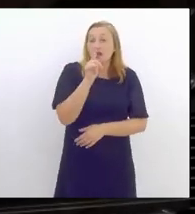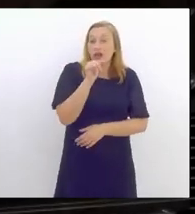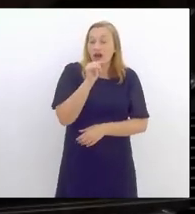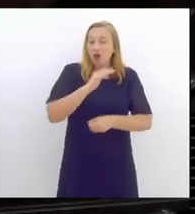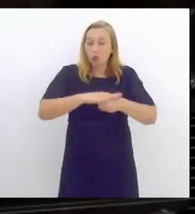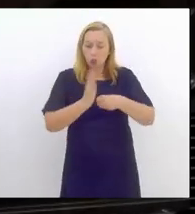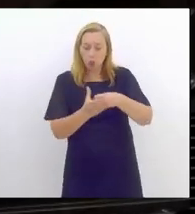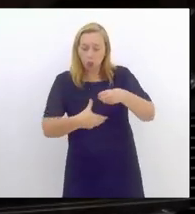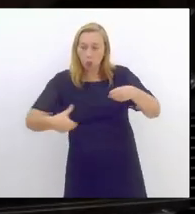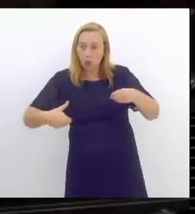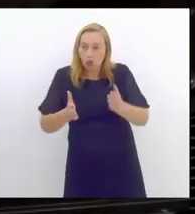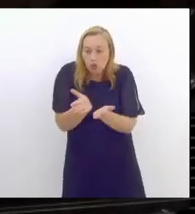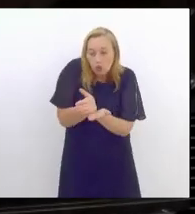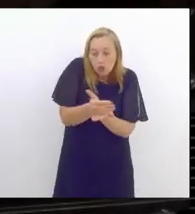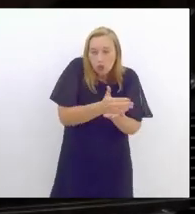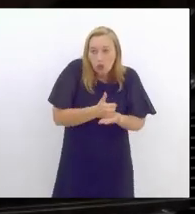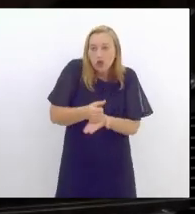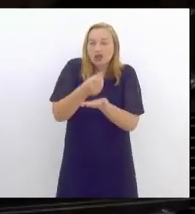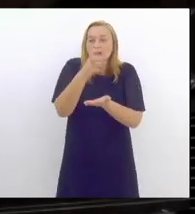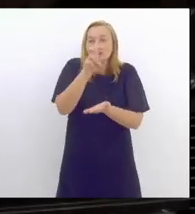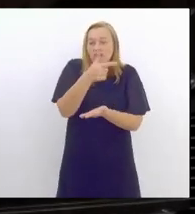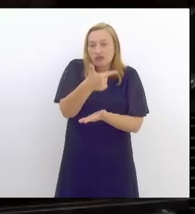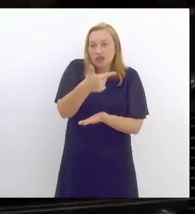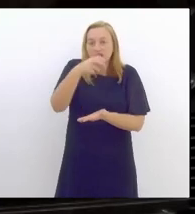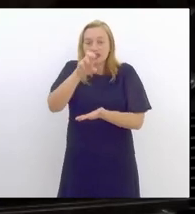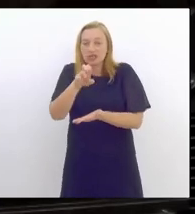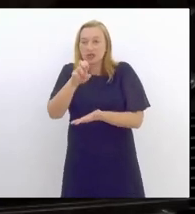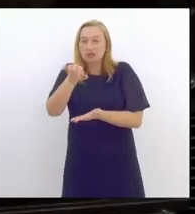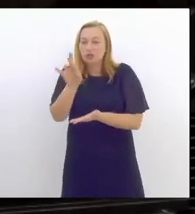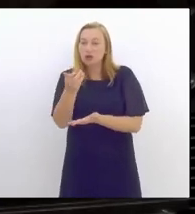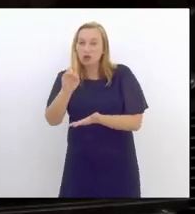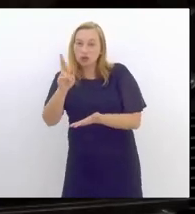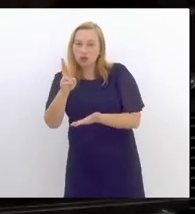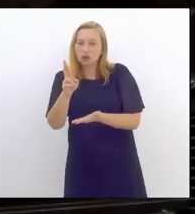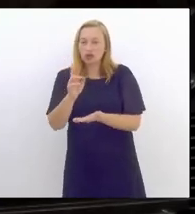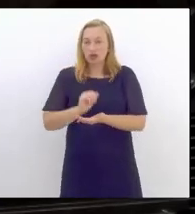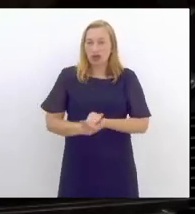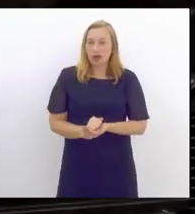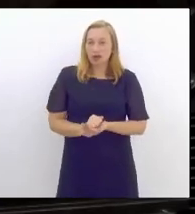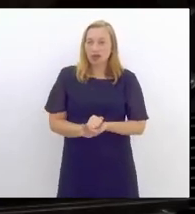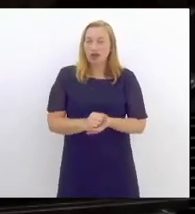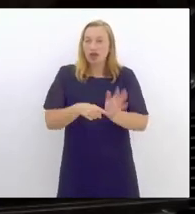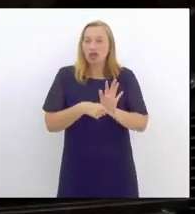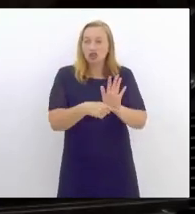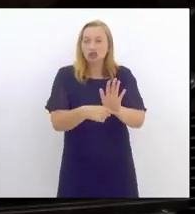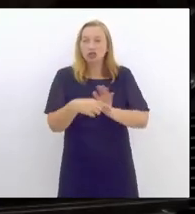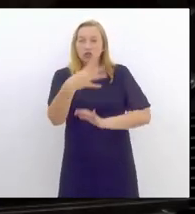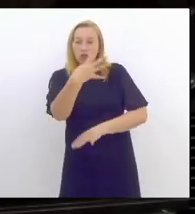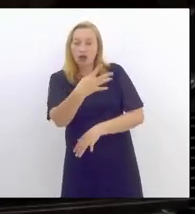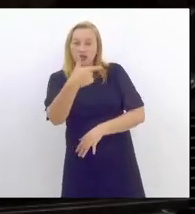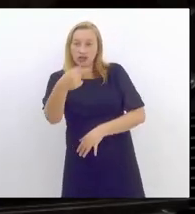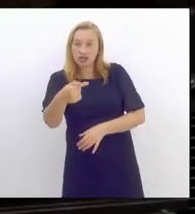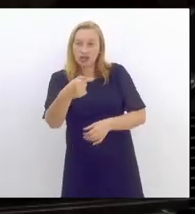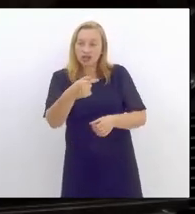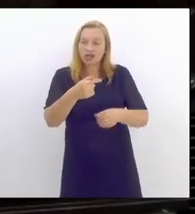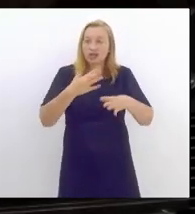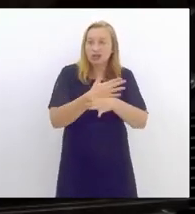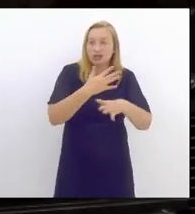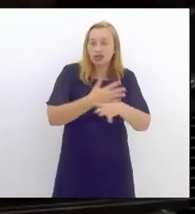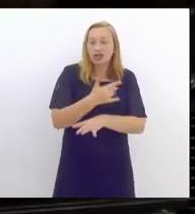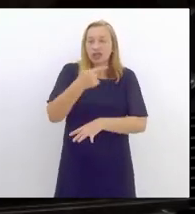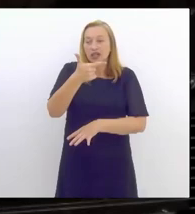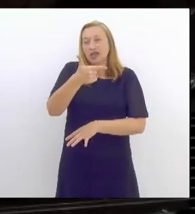foram arrecadados 25 bilhões de reais em outorgas, beneficiando 47 cidades e 13 milhões de